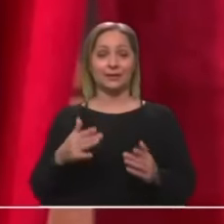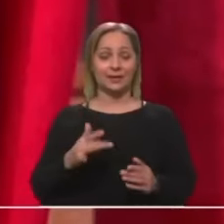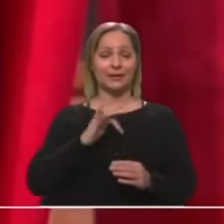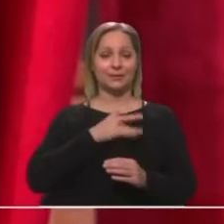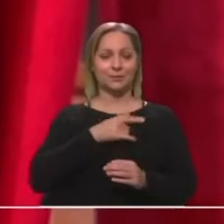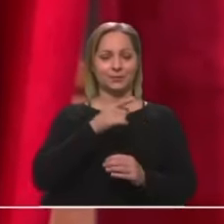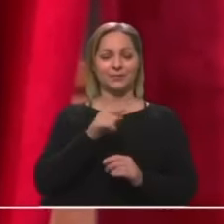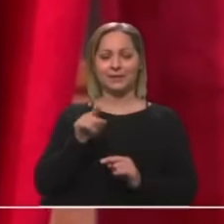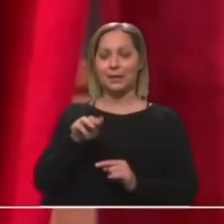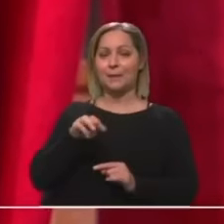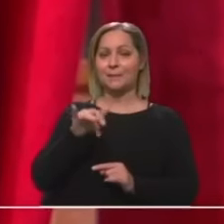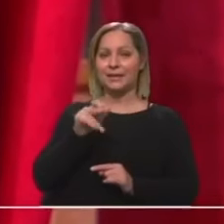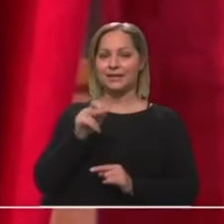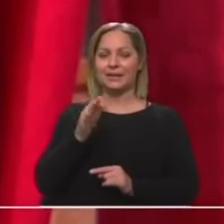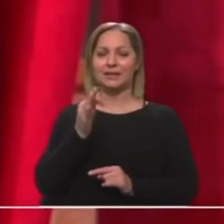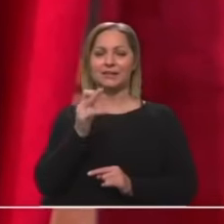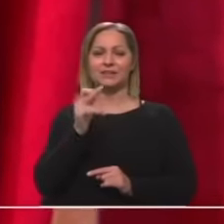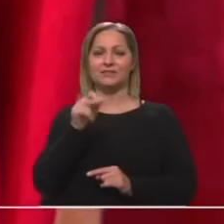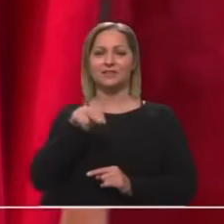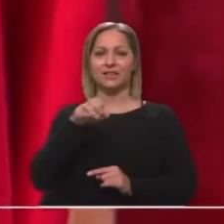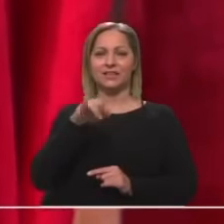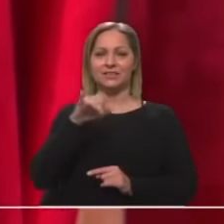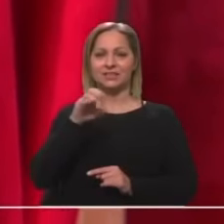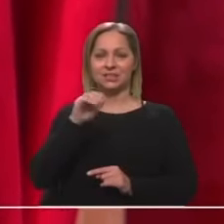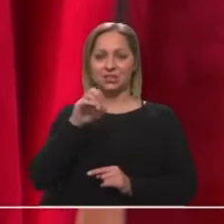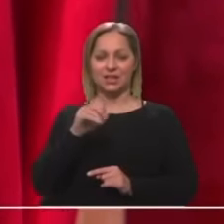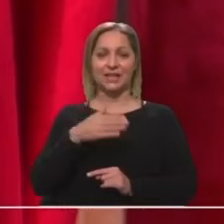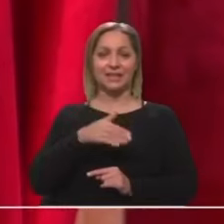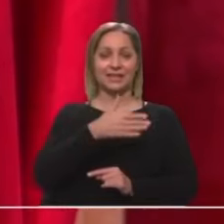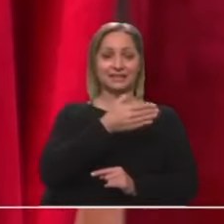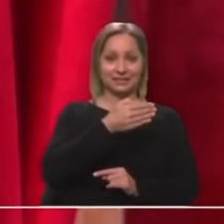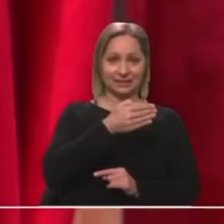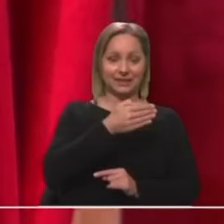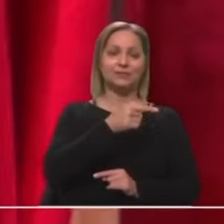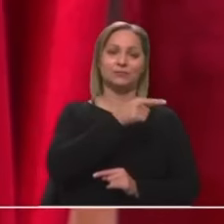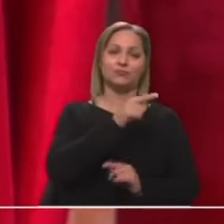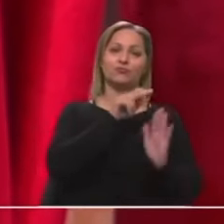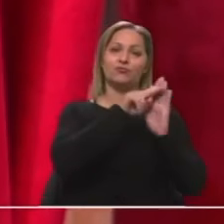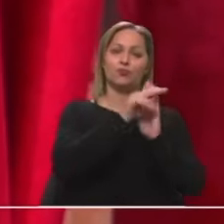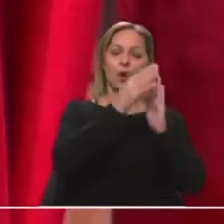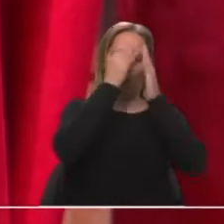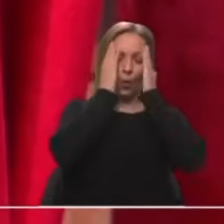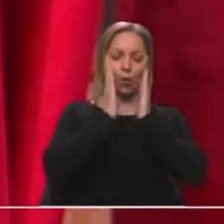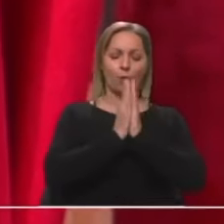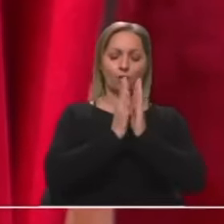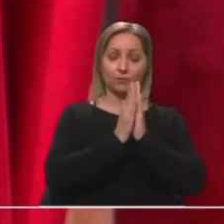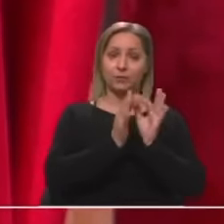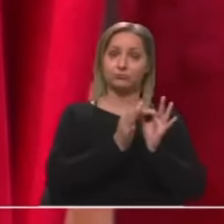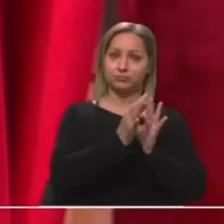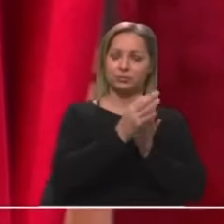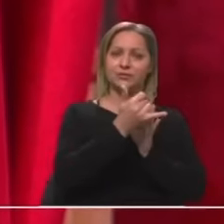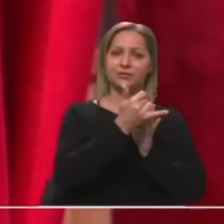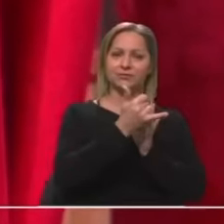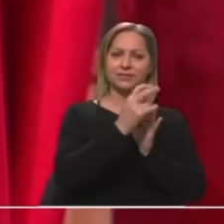Maria Francisca decidiu aos 17 anos ir para um convento. Foi freira durante mais de 20 anos e confessa que esta foi das melhores decisões da sua